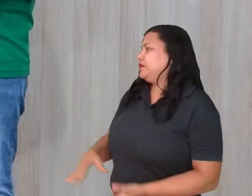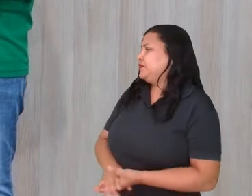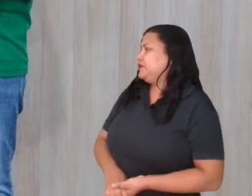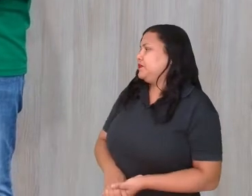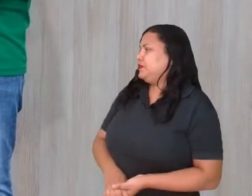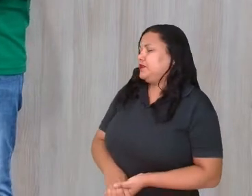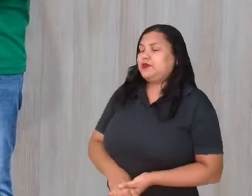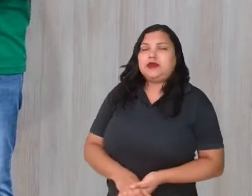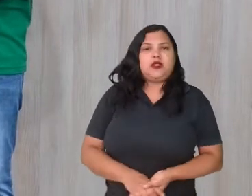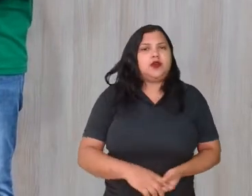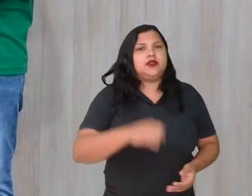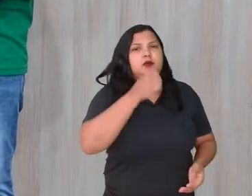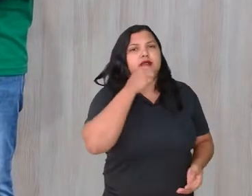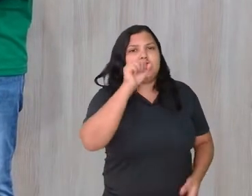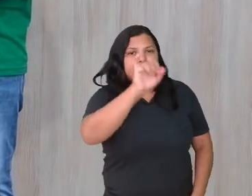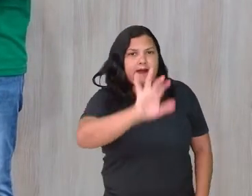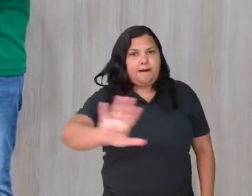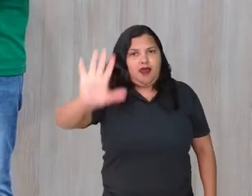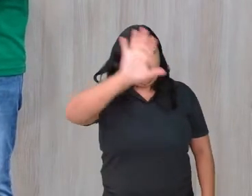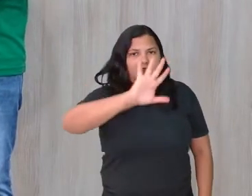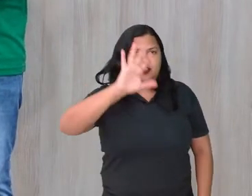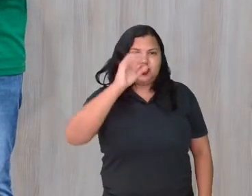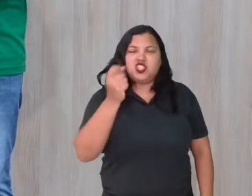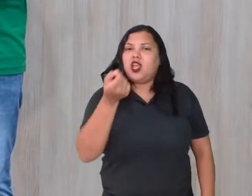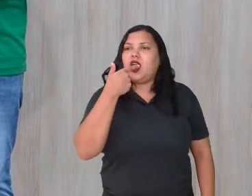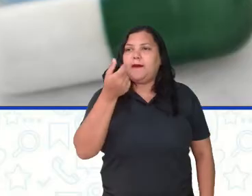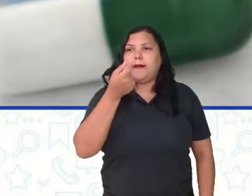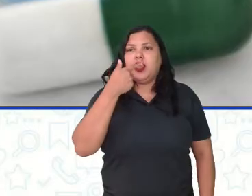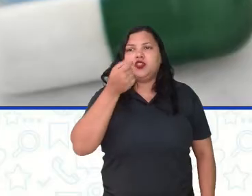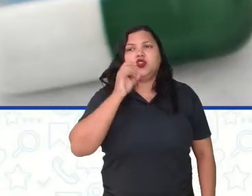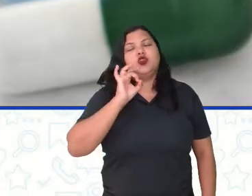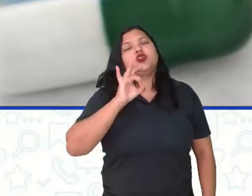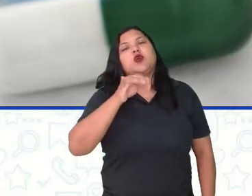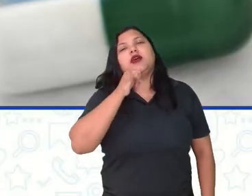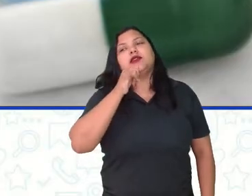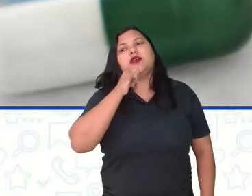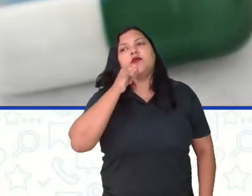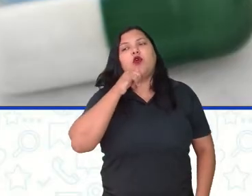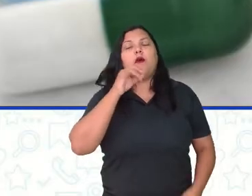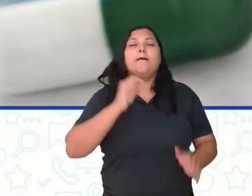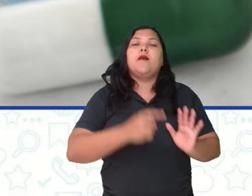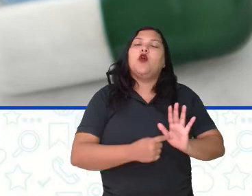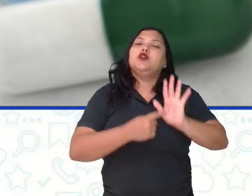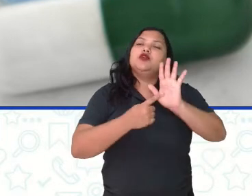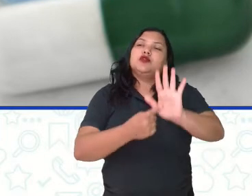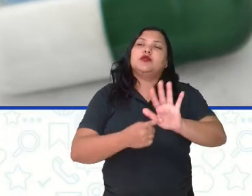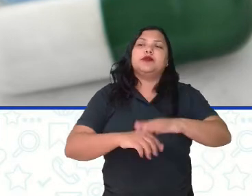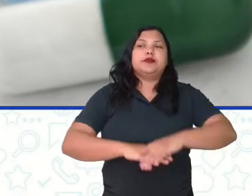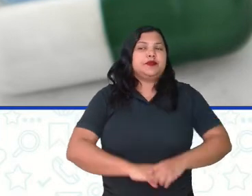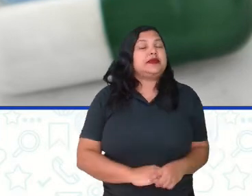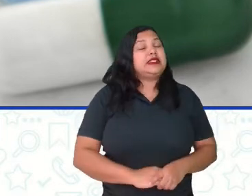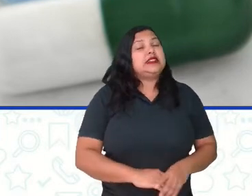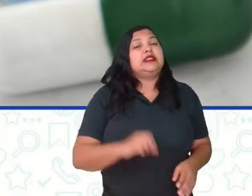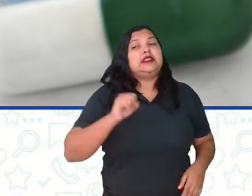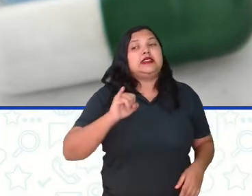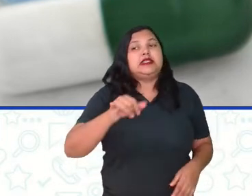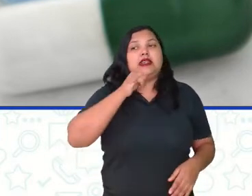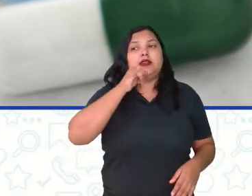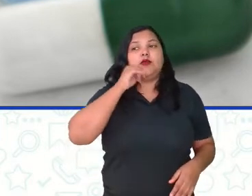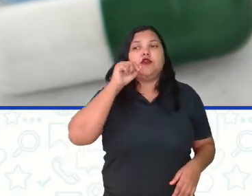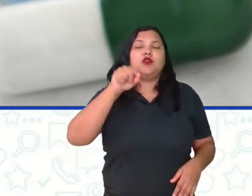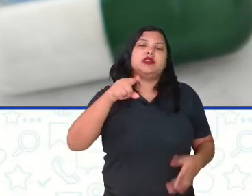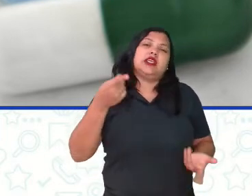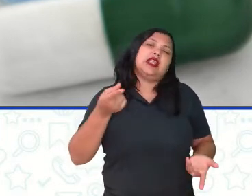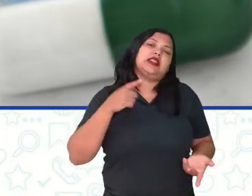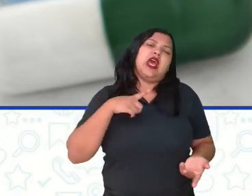pegar aí, eu botei essas imagens desses medicamentos aí no sentido assim, vamos querer ilustrar, por exemplo. Vamos supor que você está com um